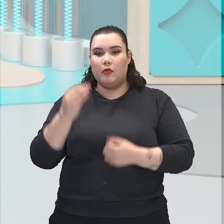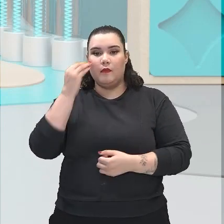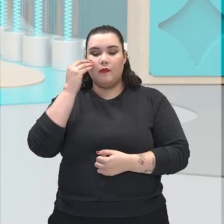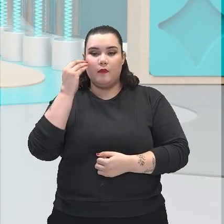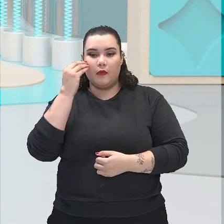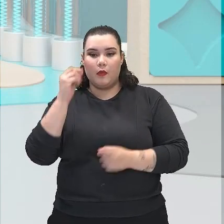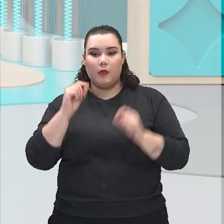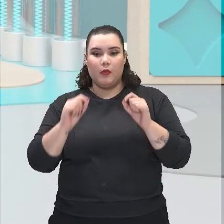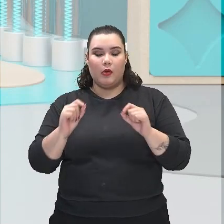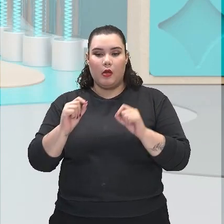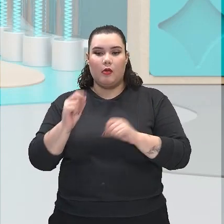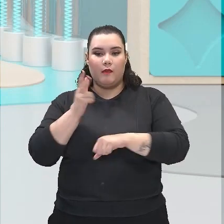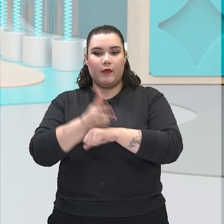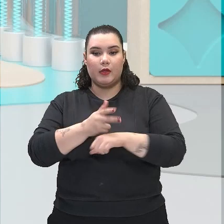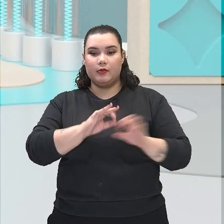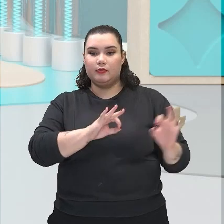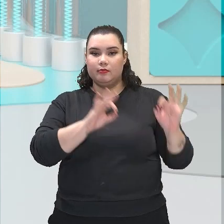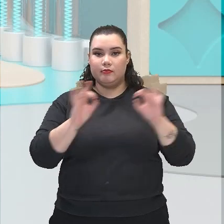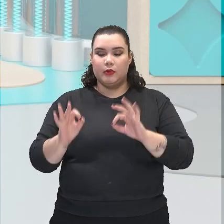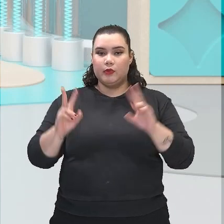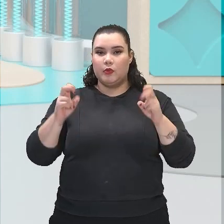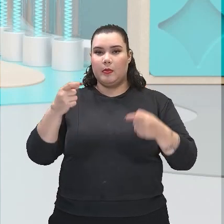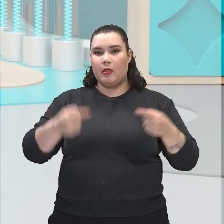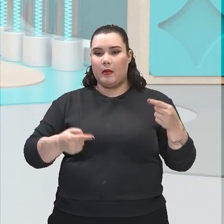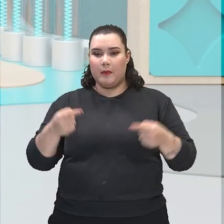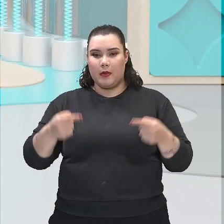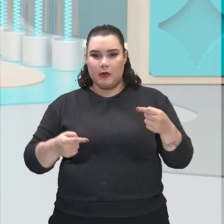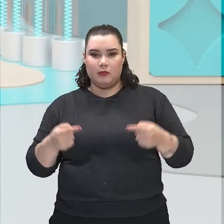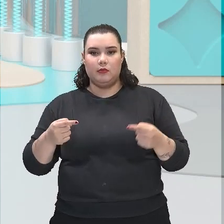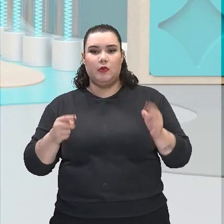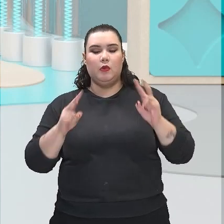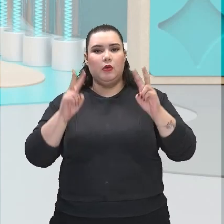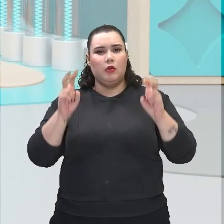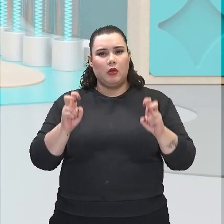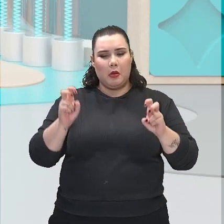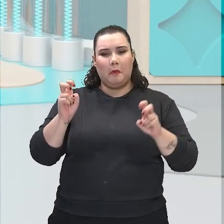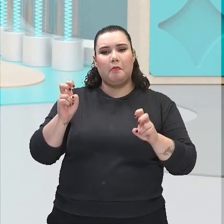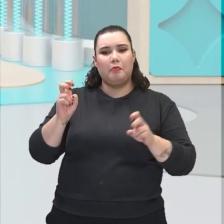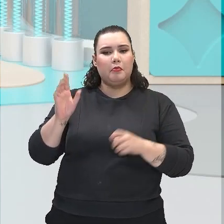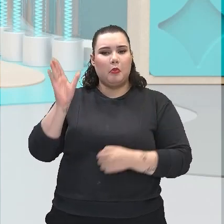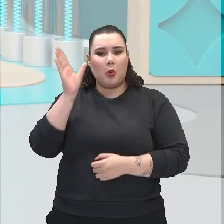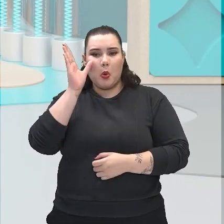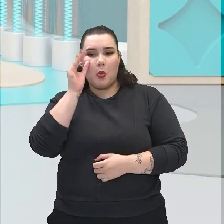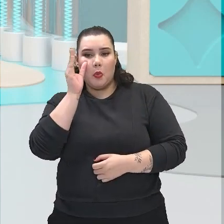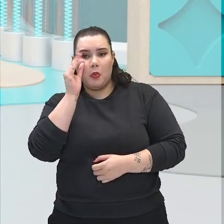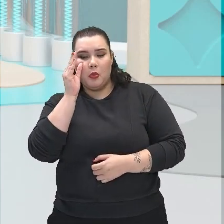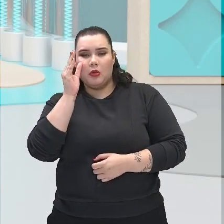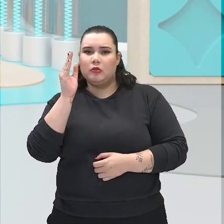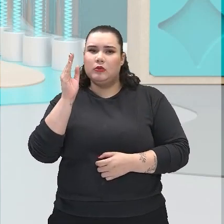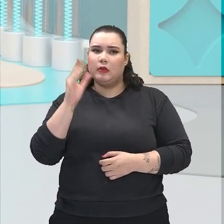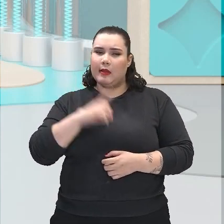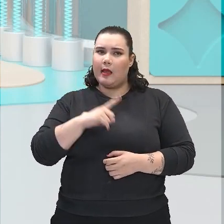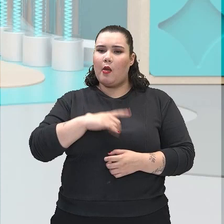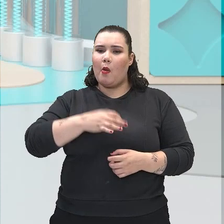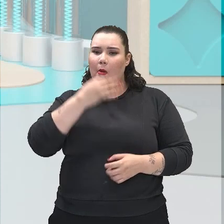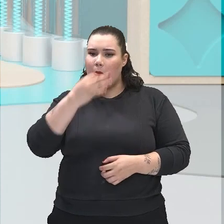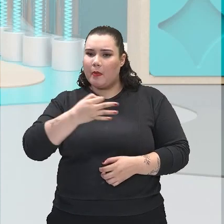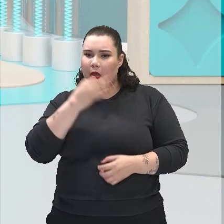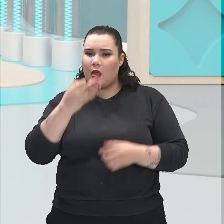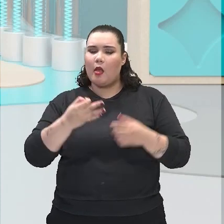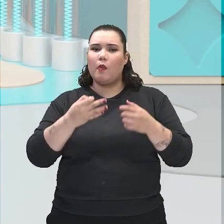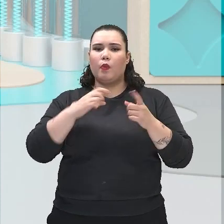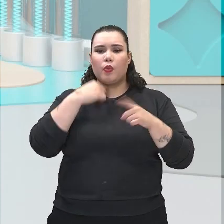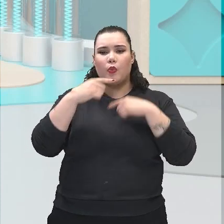assistir um debate sobre uma temática muito curiosa e que levanta muitos questionamentos